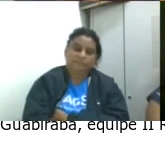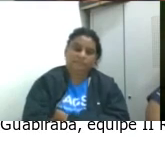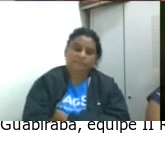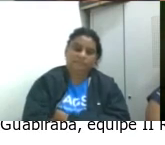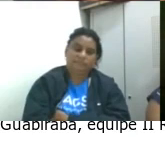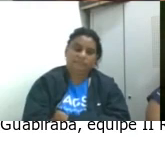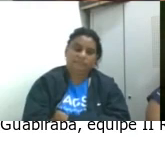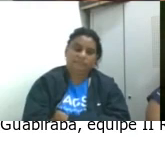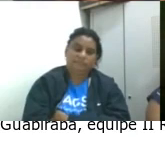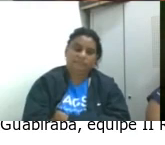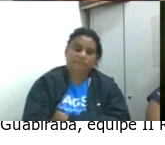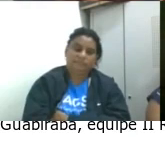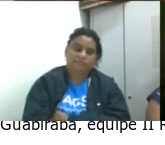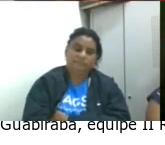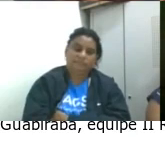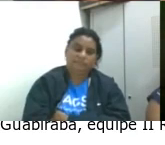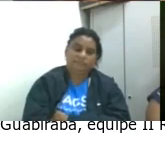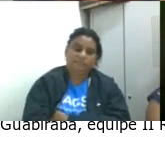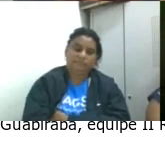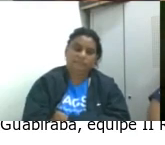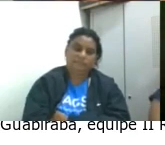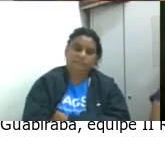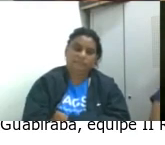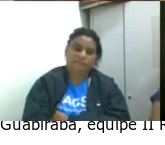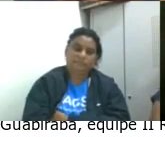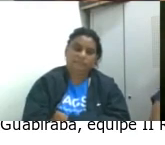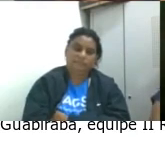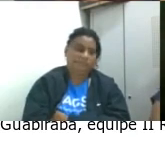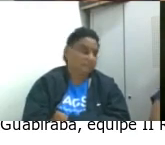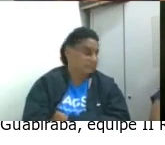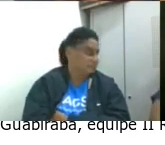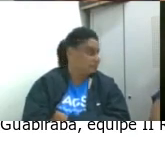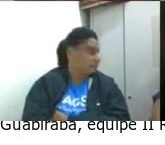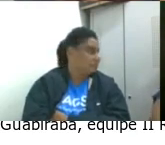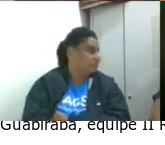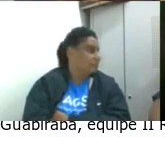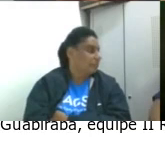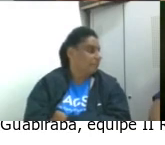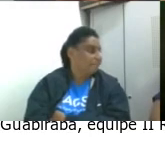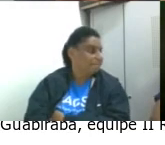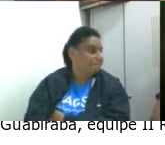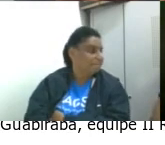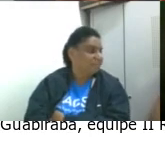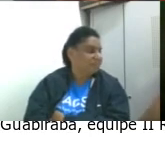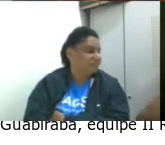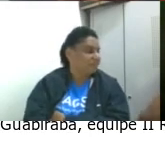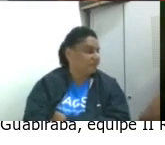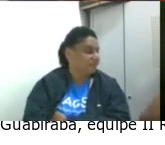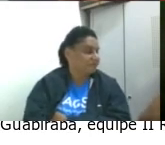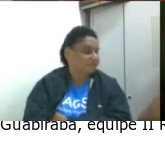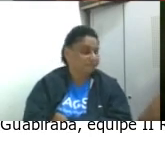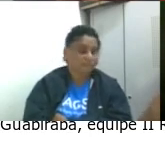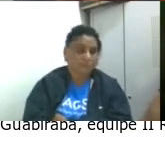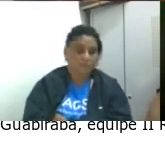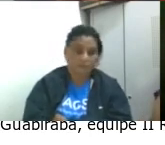tem que sempre ir para frente disso e quem faz isso prioritariamente é o agente de saúde porque vive